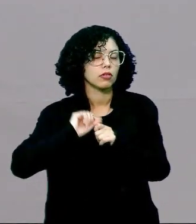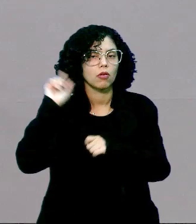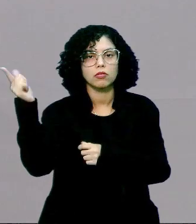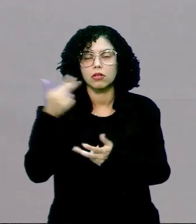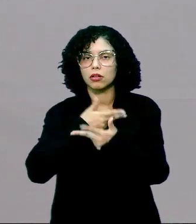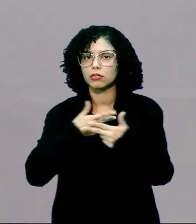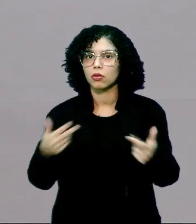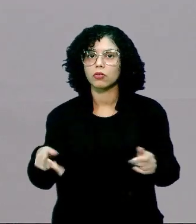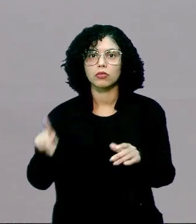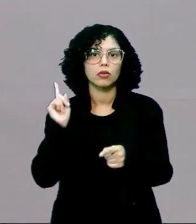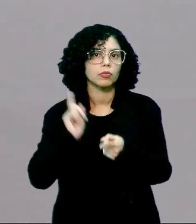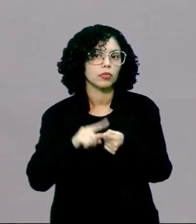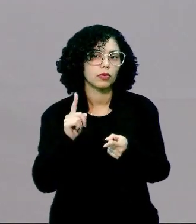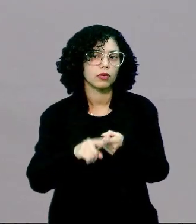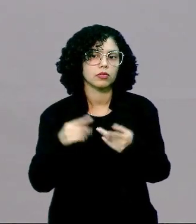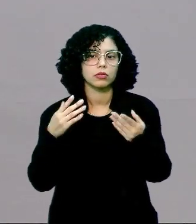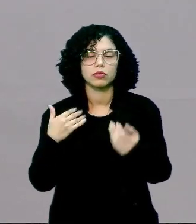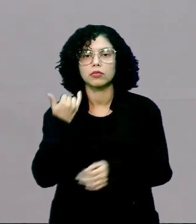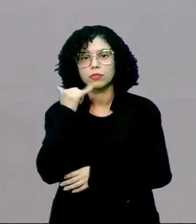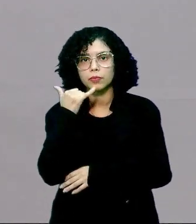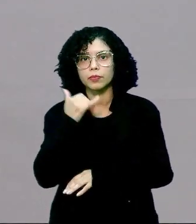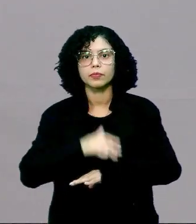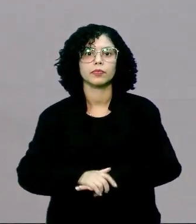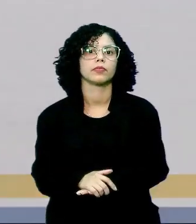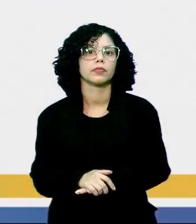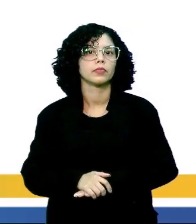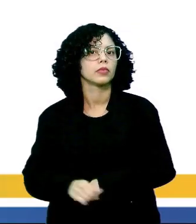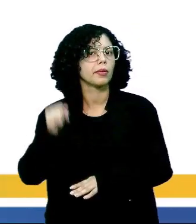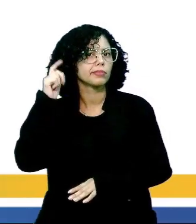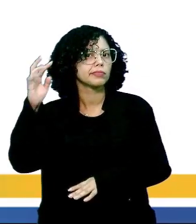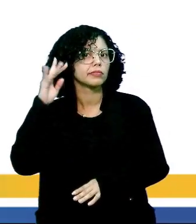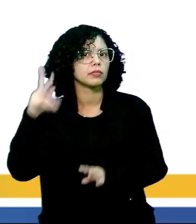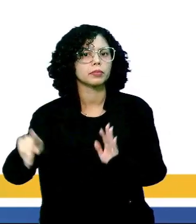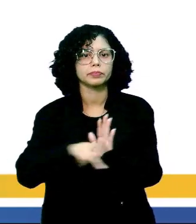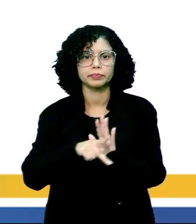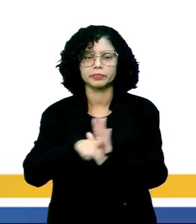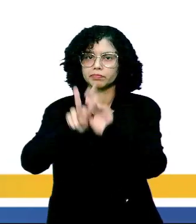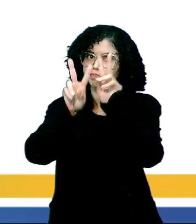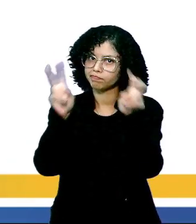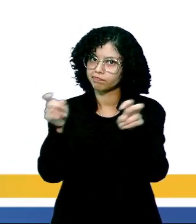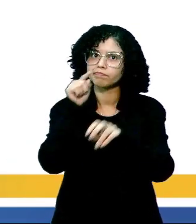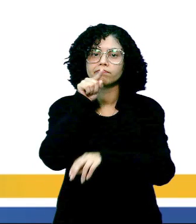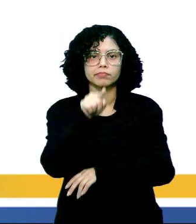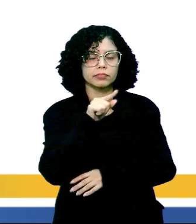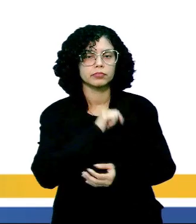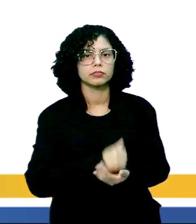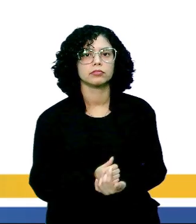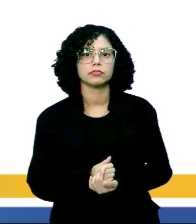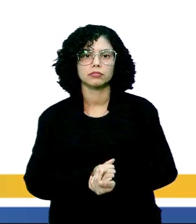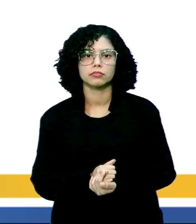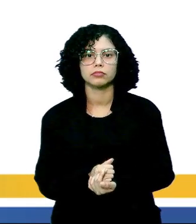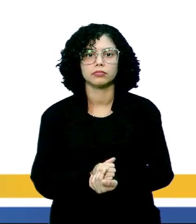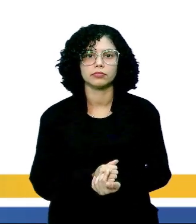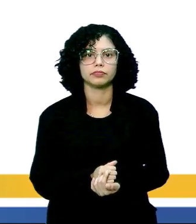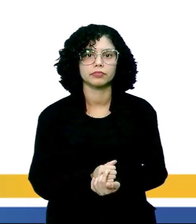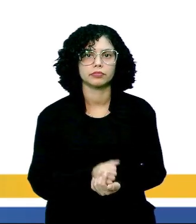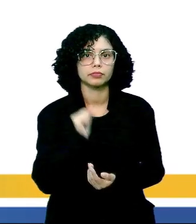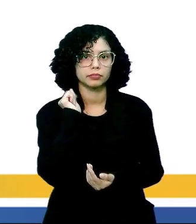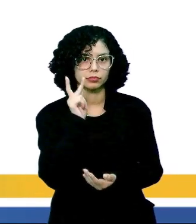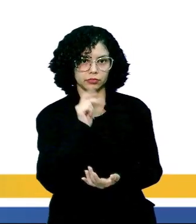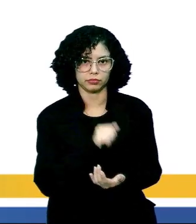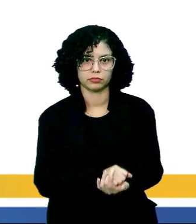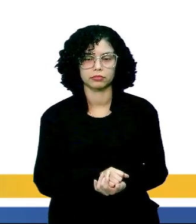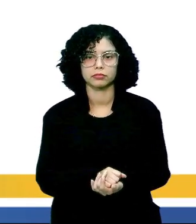atividades por conta do telefone? Você deve refletir bastante sobre as suas escolhas,